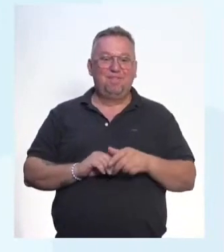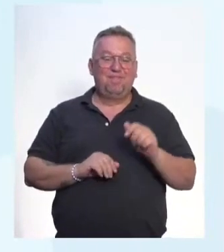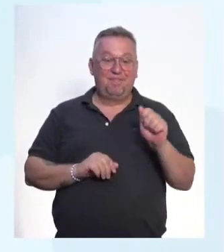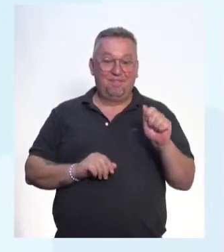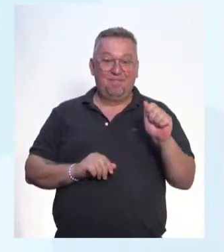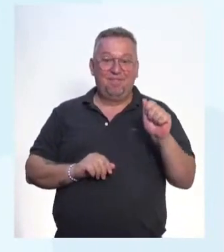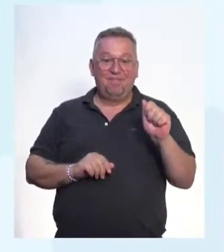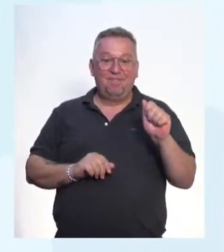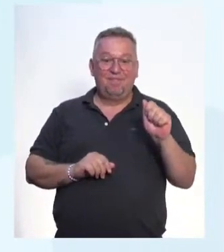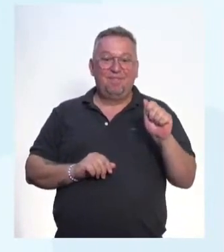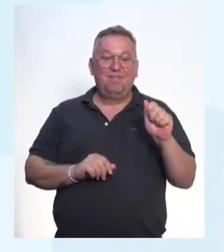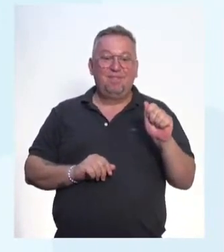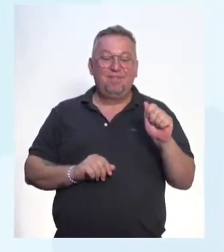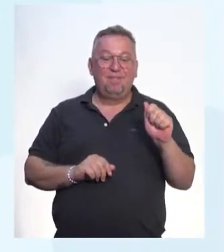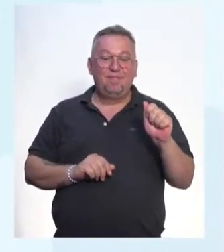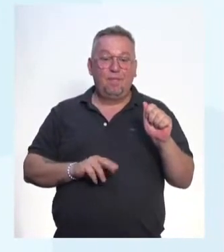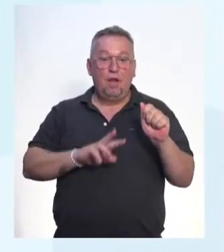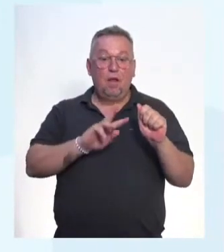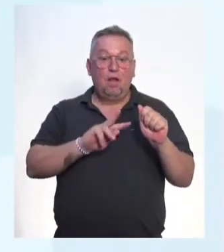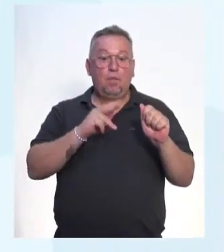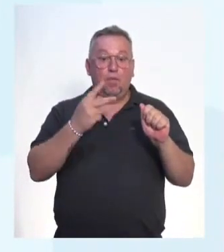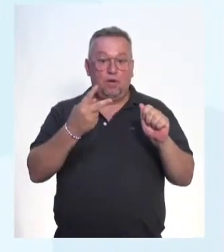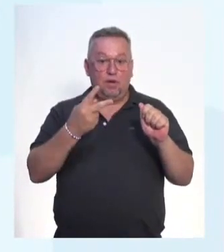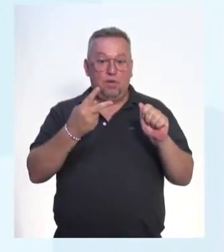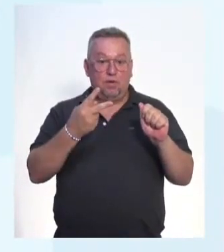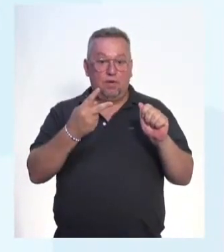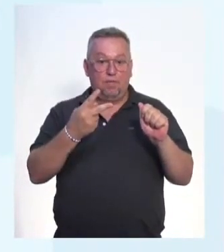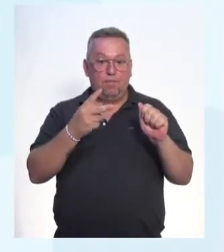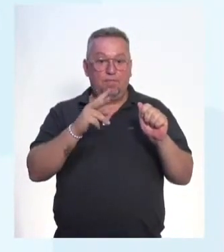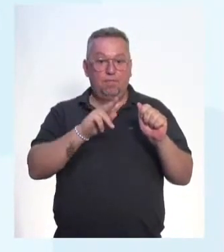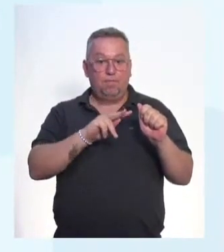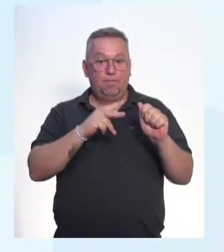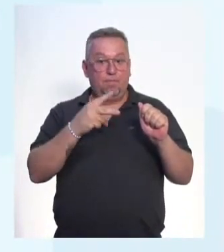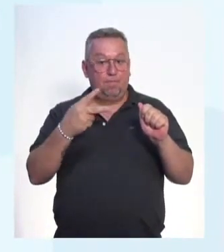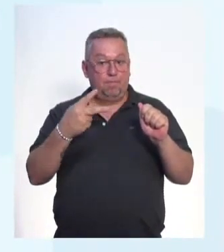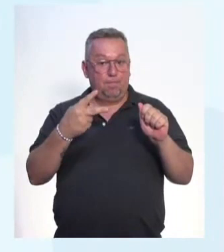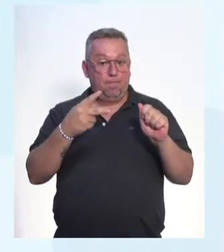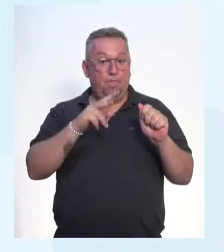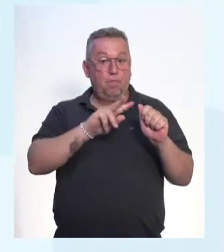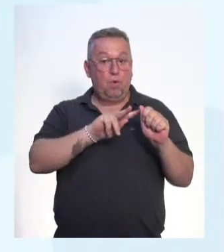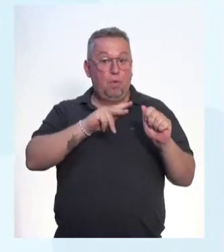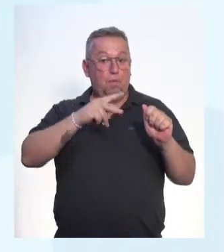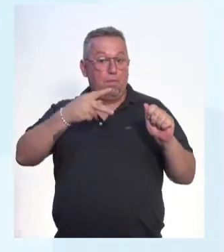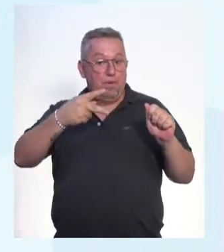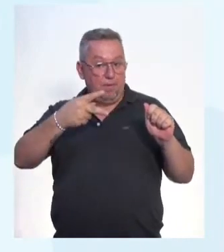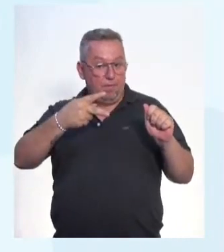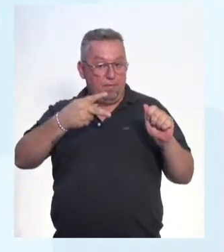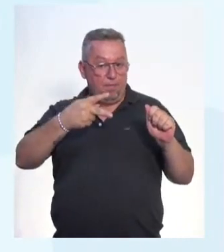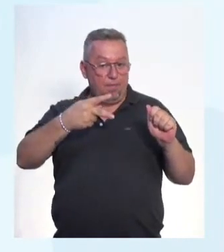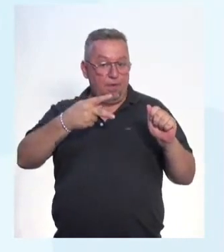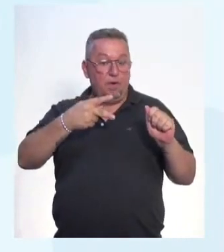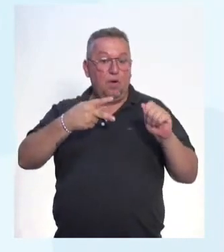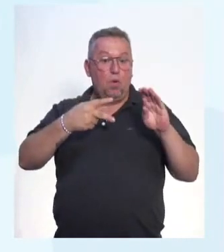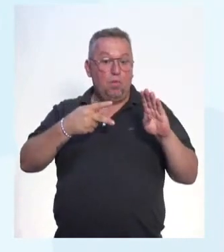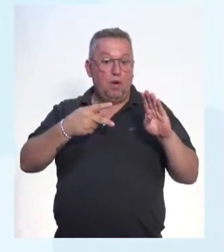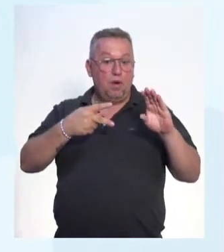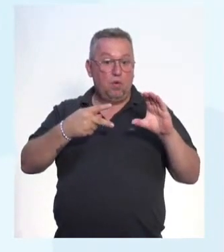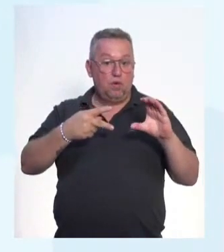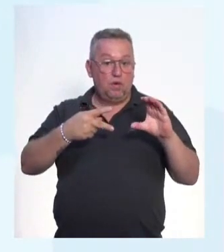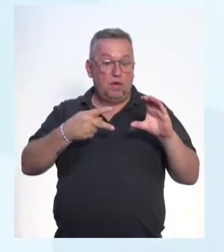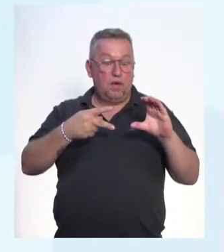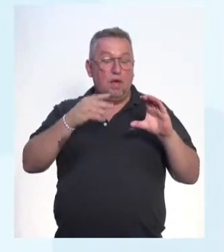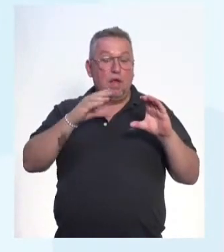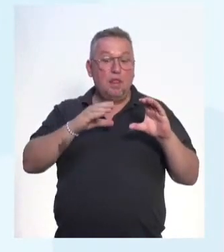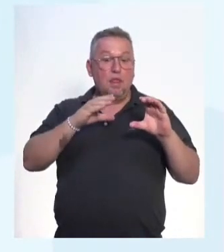vai ser a hipotenusa e o B e o C, catetos. A gente já